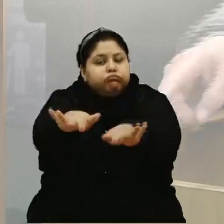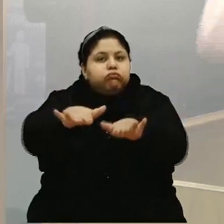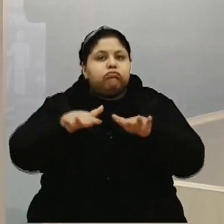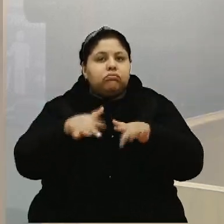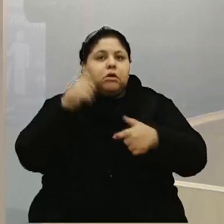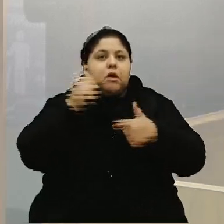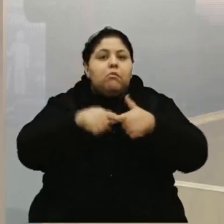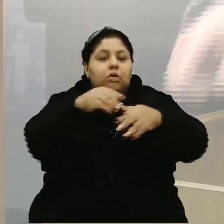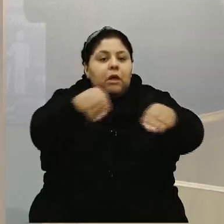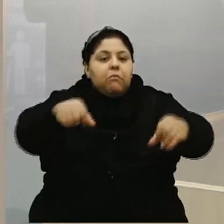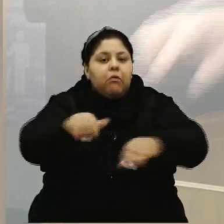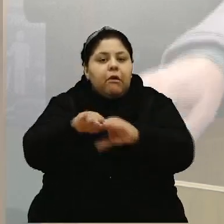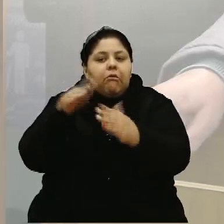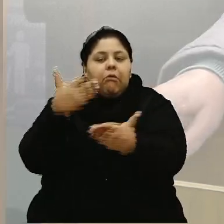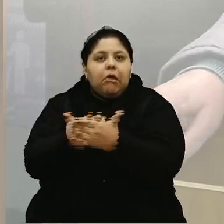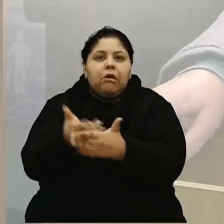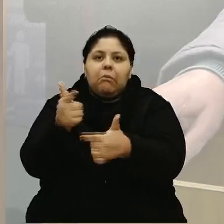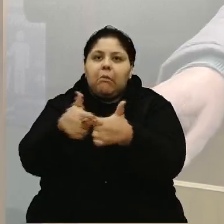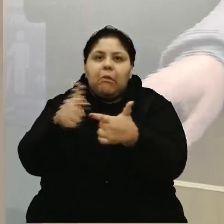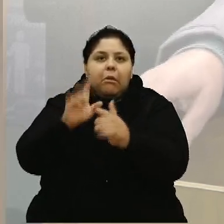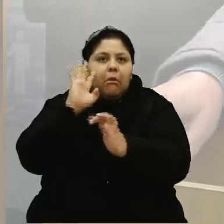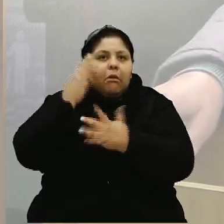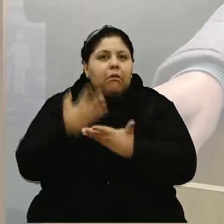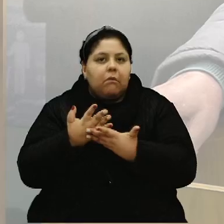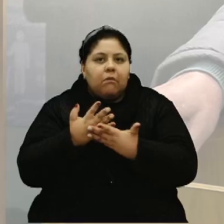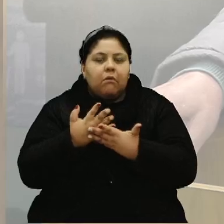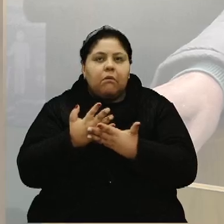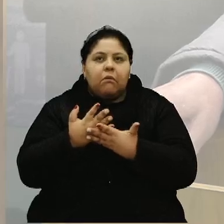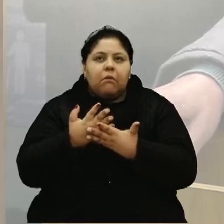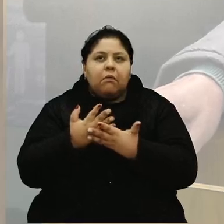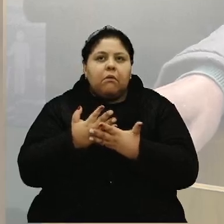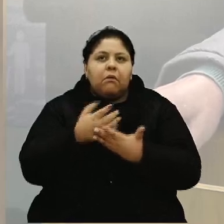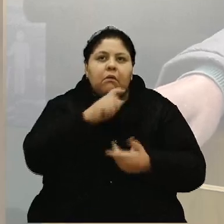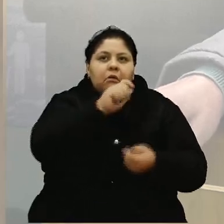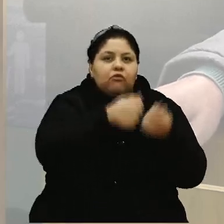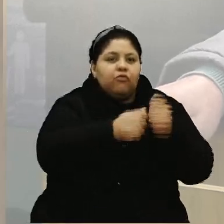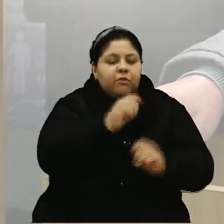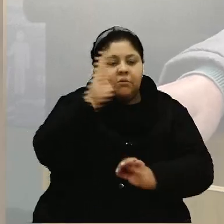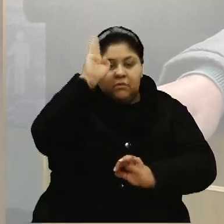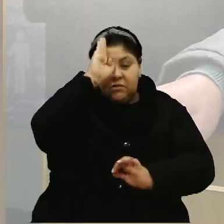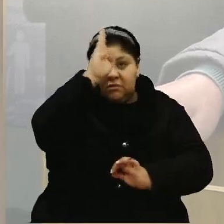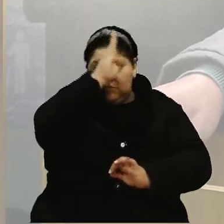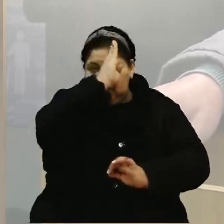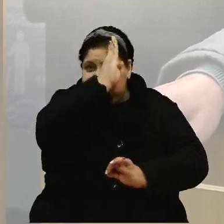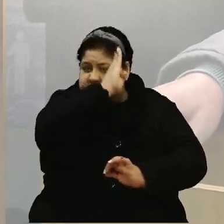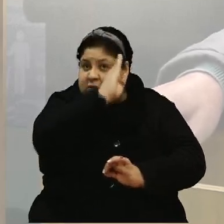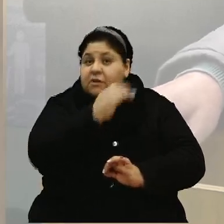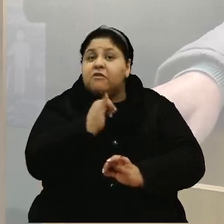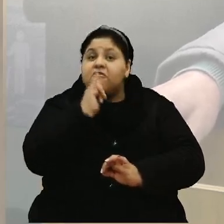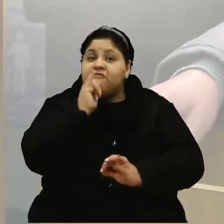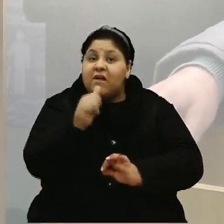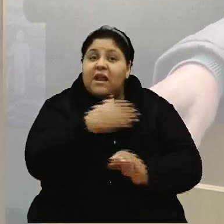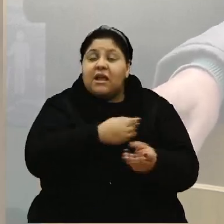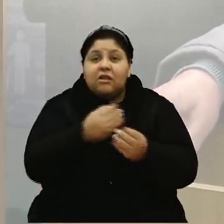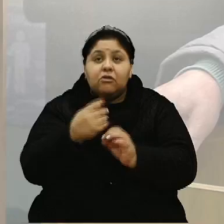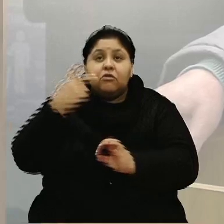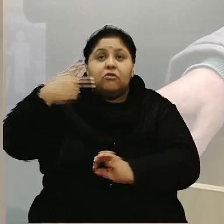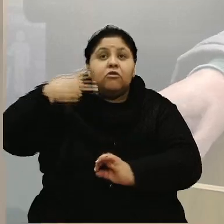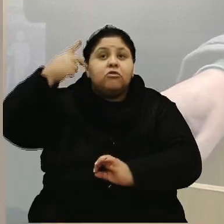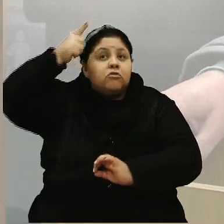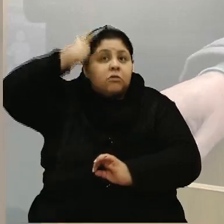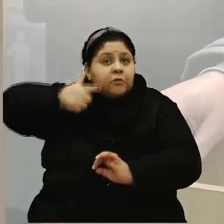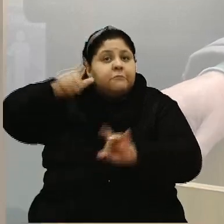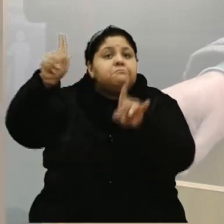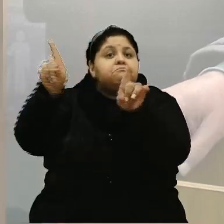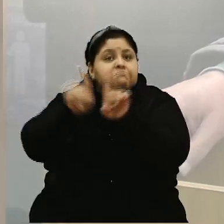causa da creche, por causa dessa situação que está acontecendo, por causa daquela empresa que o Pressão já tem aqui batido várias vezes. O vereador Lucas, quantas vezes tem batido